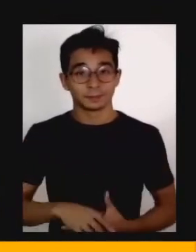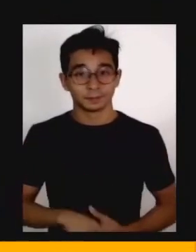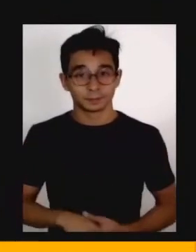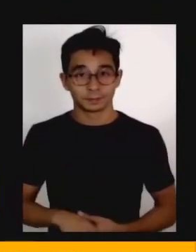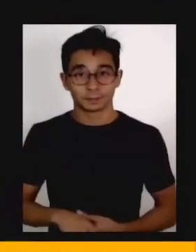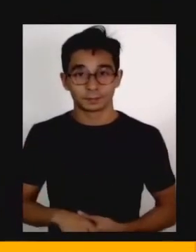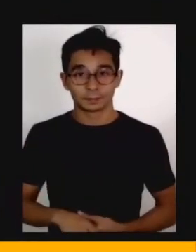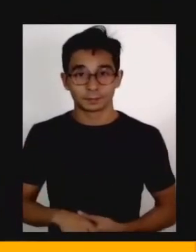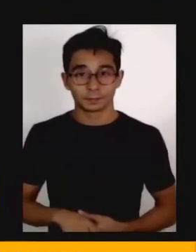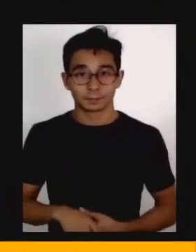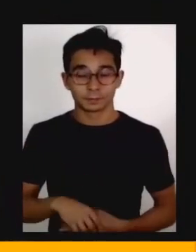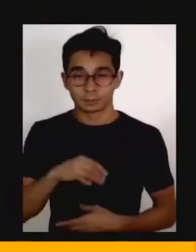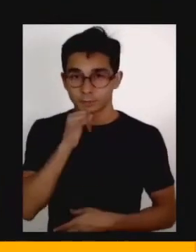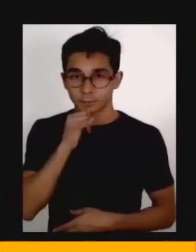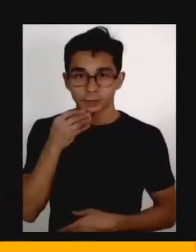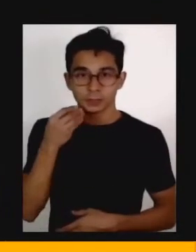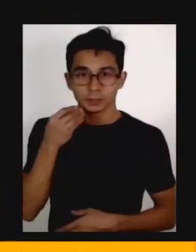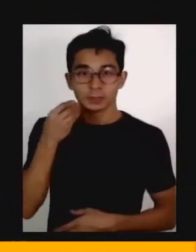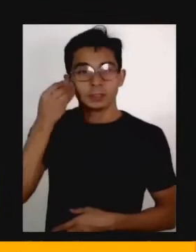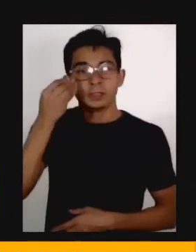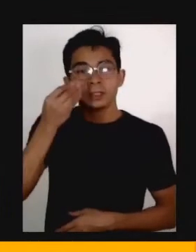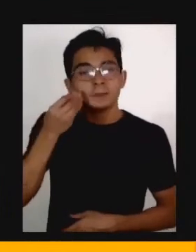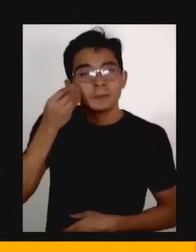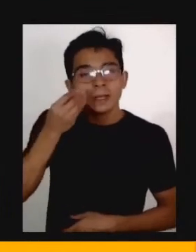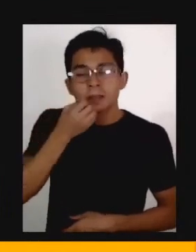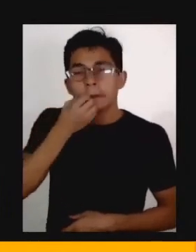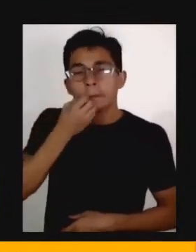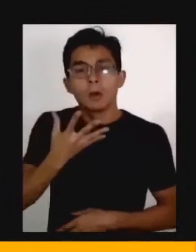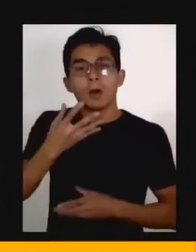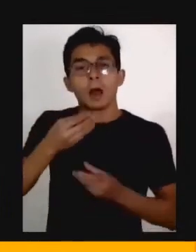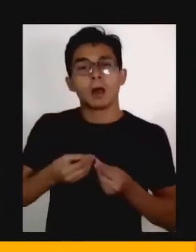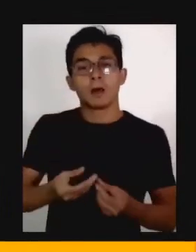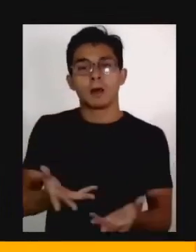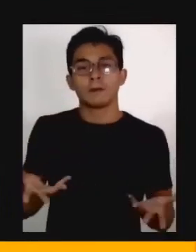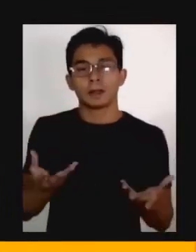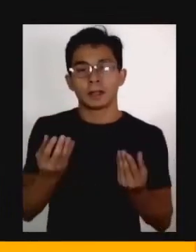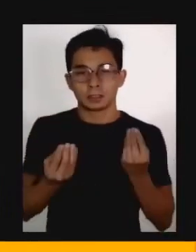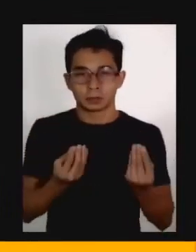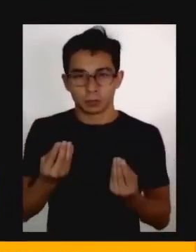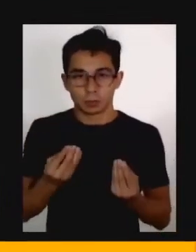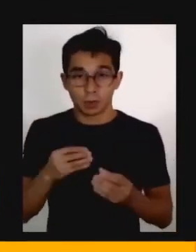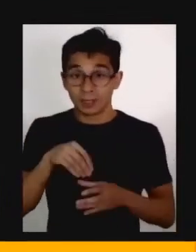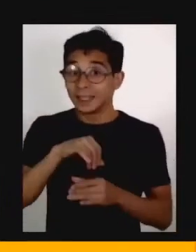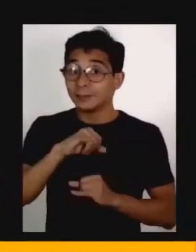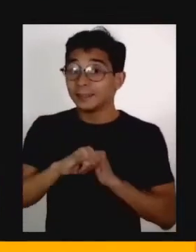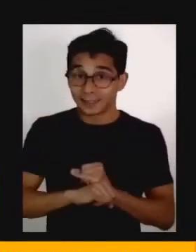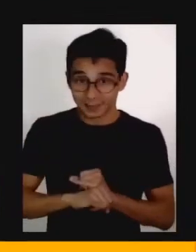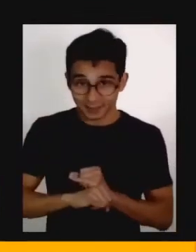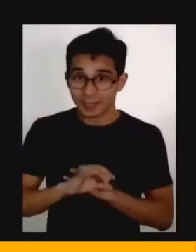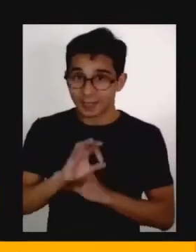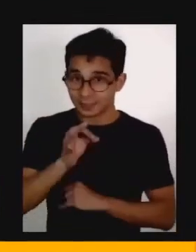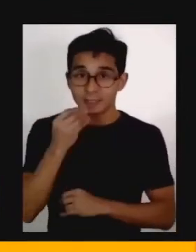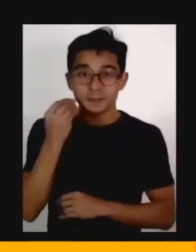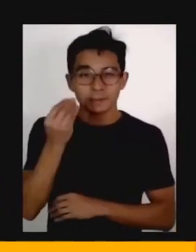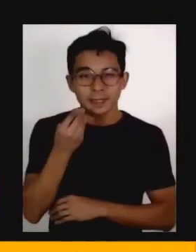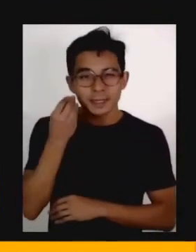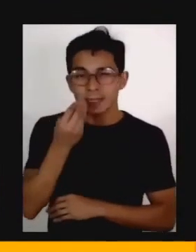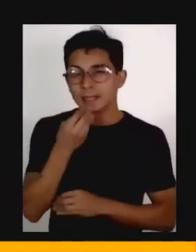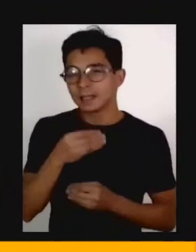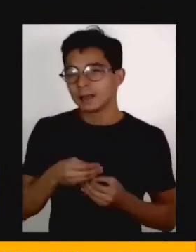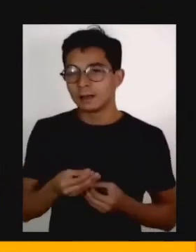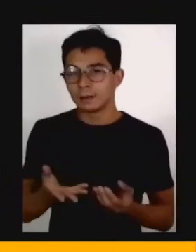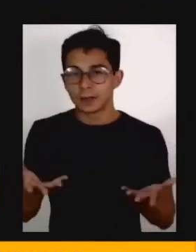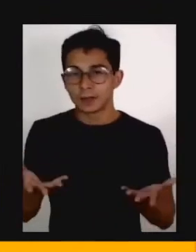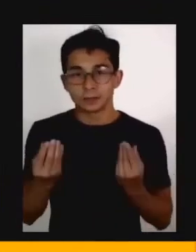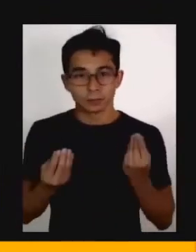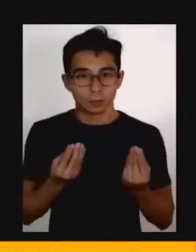gerar experiência no ambiente online agora, né, sem a oportunidade de fazer alguma coisa